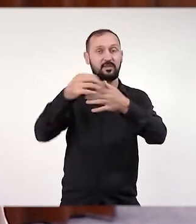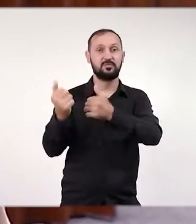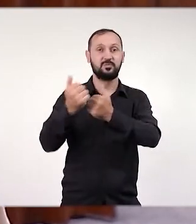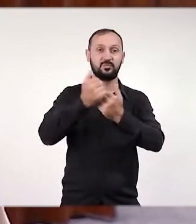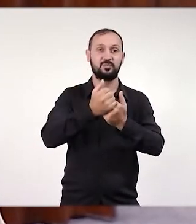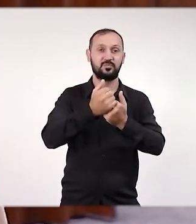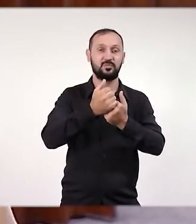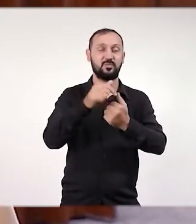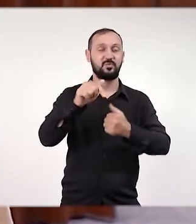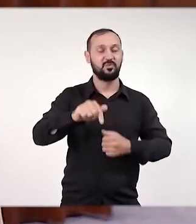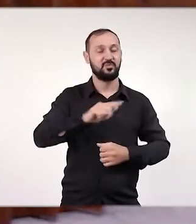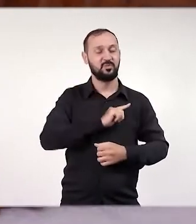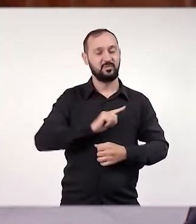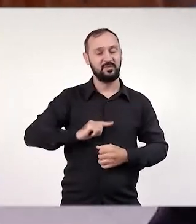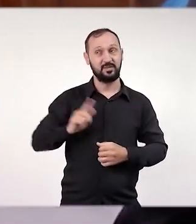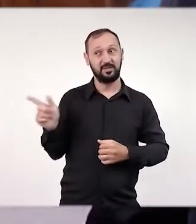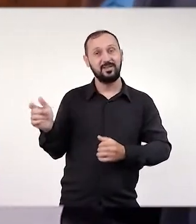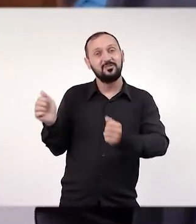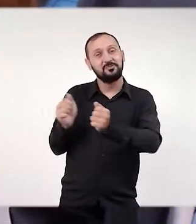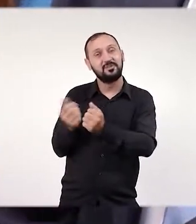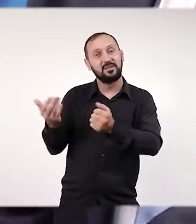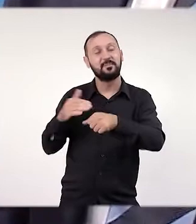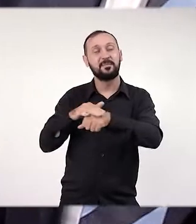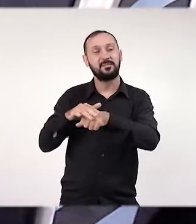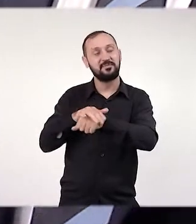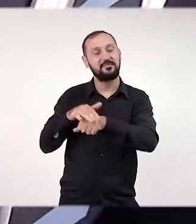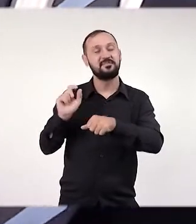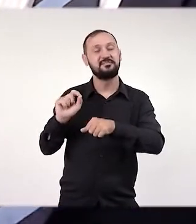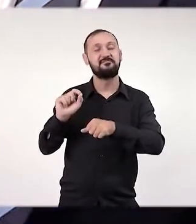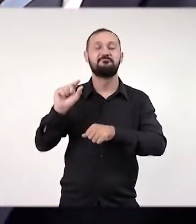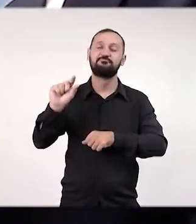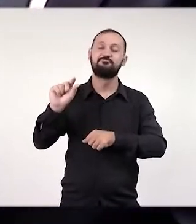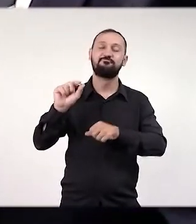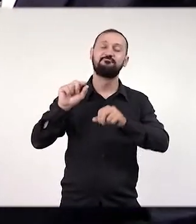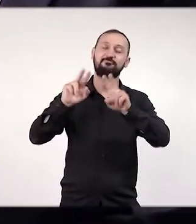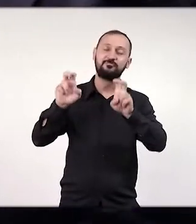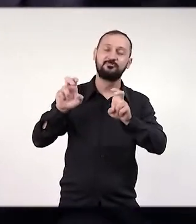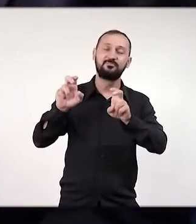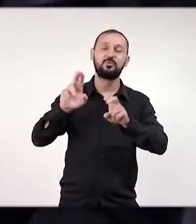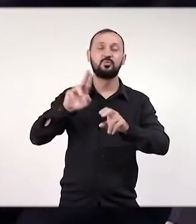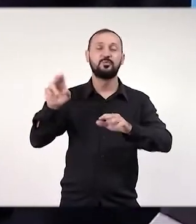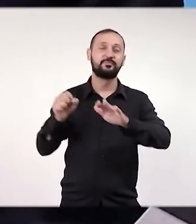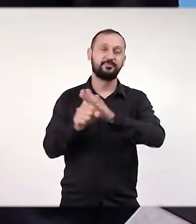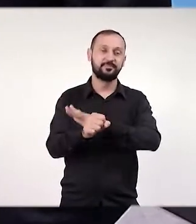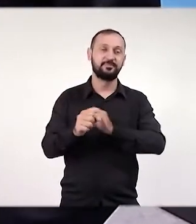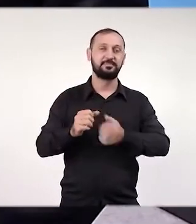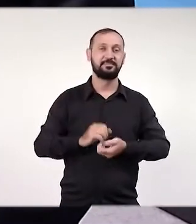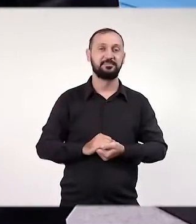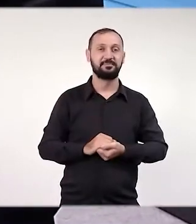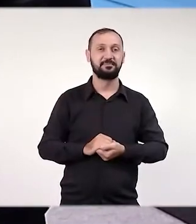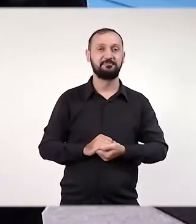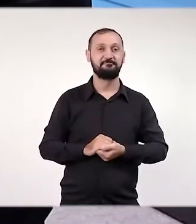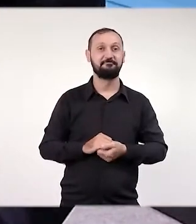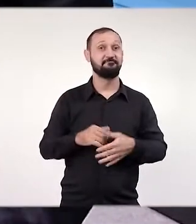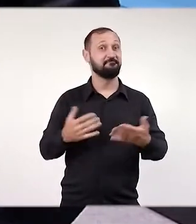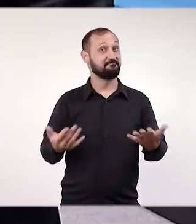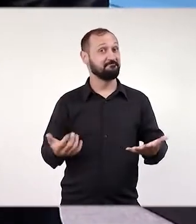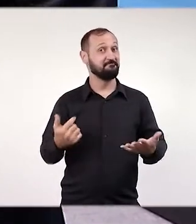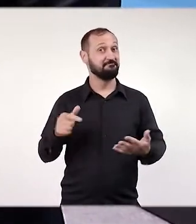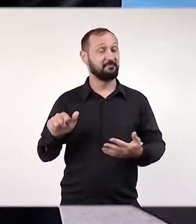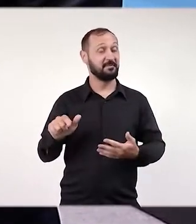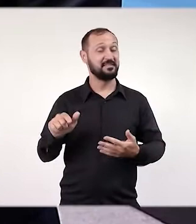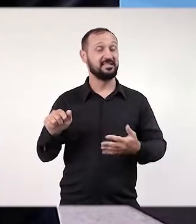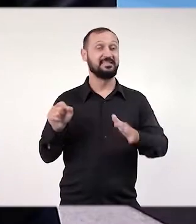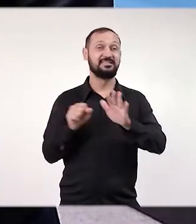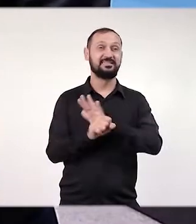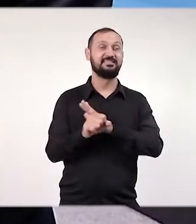do governo. E ele está agora aqui ao meu lado para falar um pouquinho sobre essa nova indicação. Olha, eu